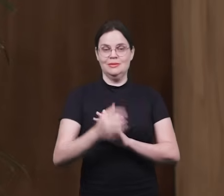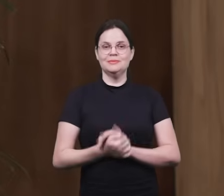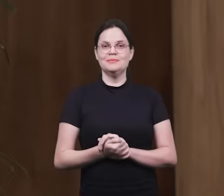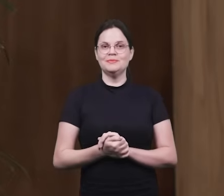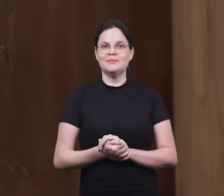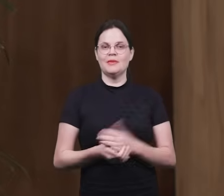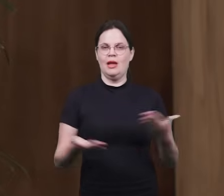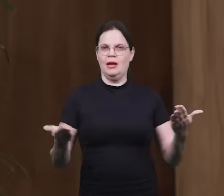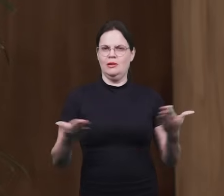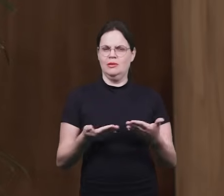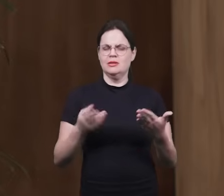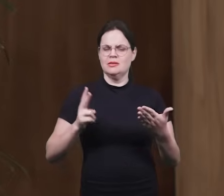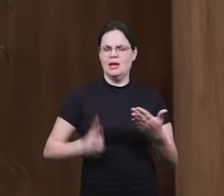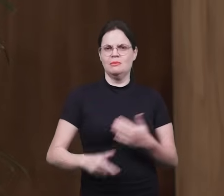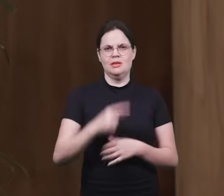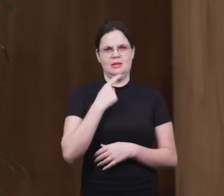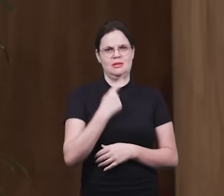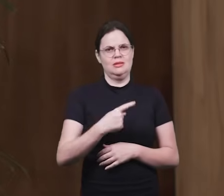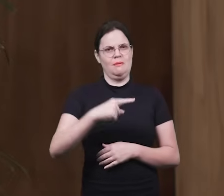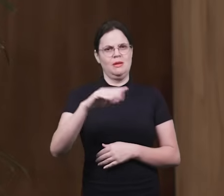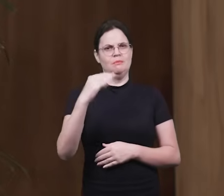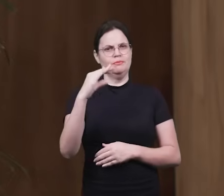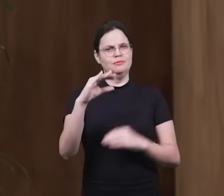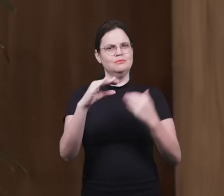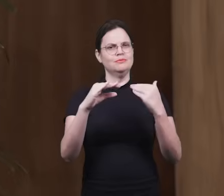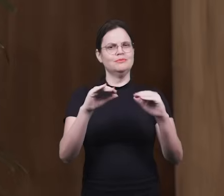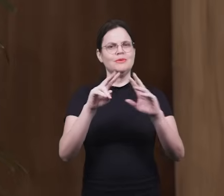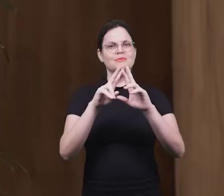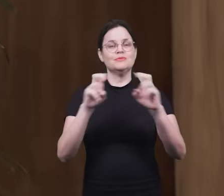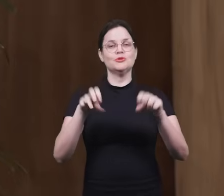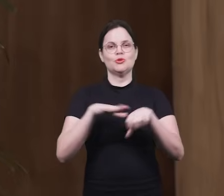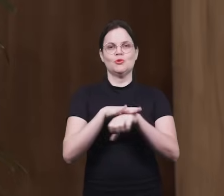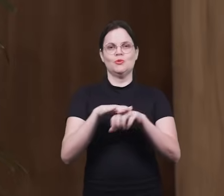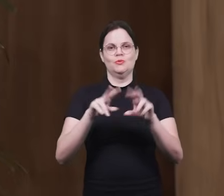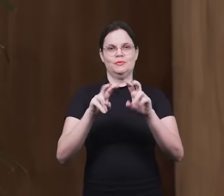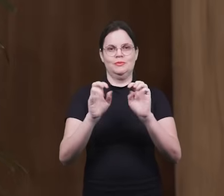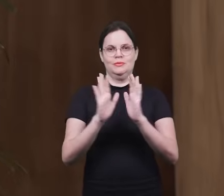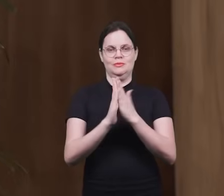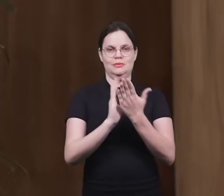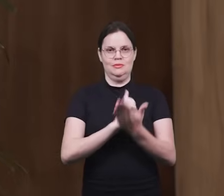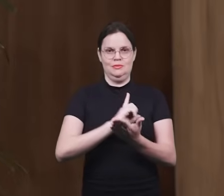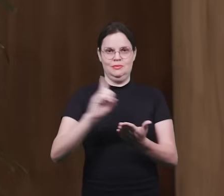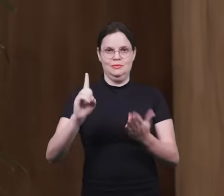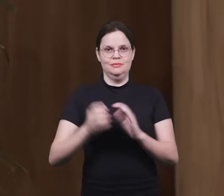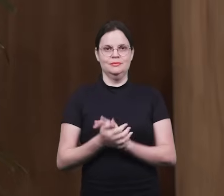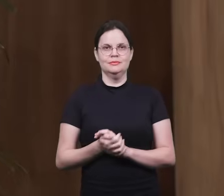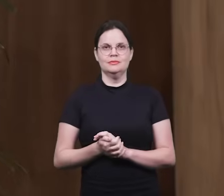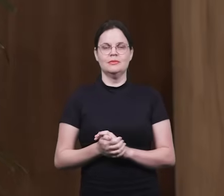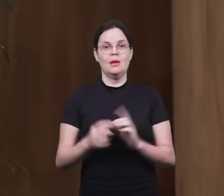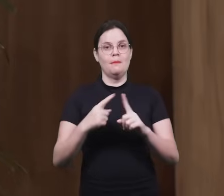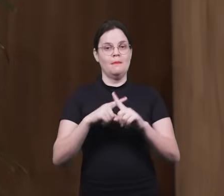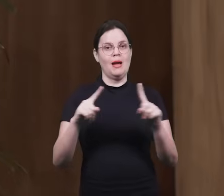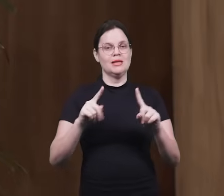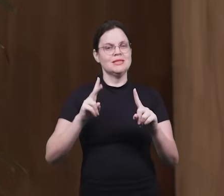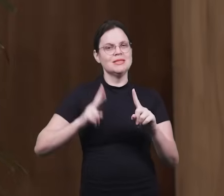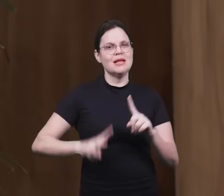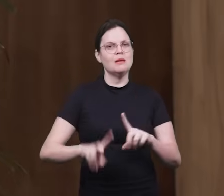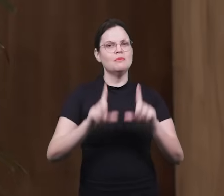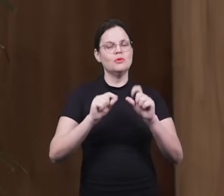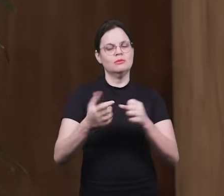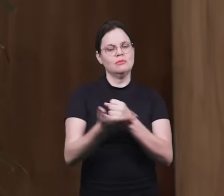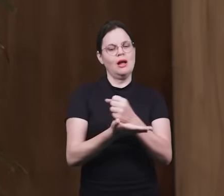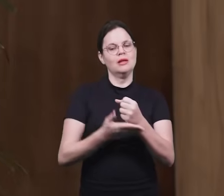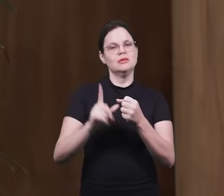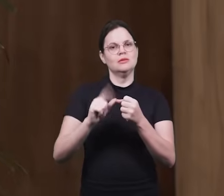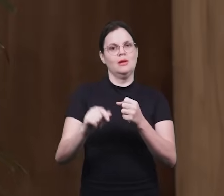realizamos semanalmente para conversarmos sobre a Palavra de Deus, sempre baseados nos assuntos da